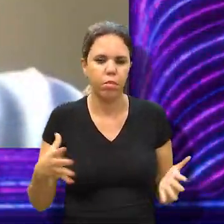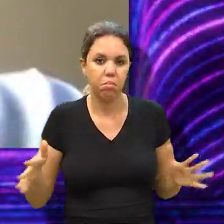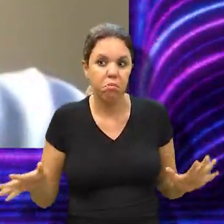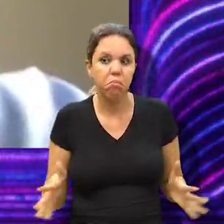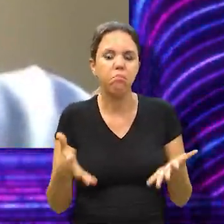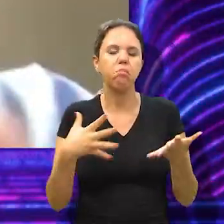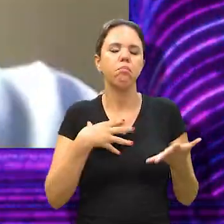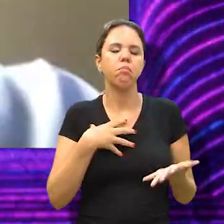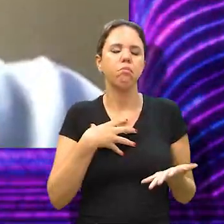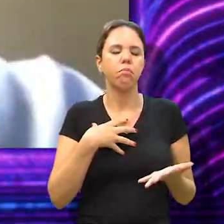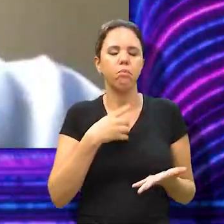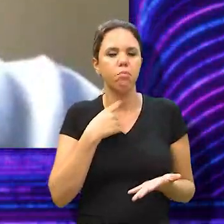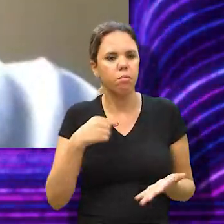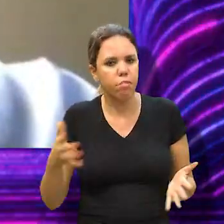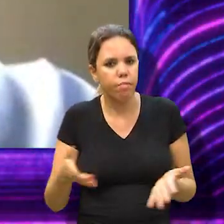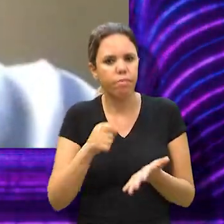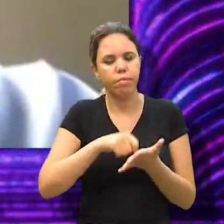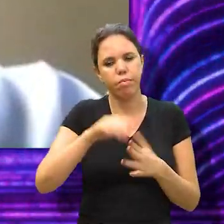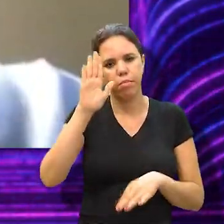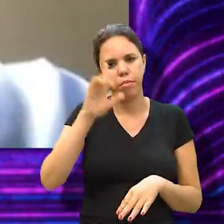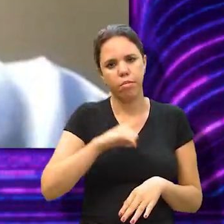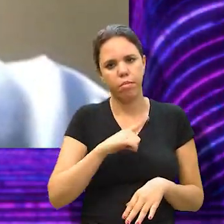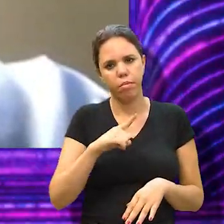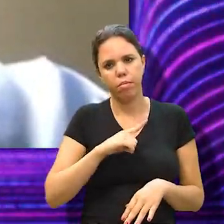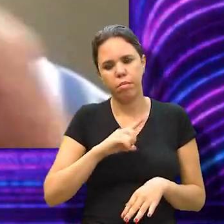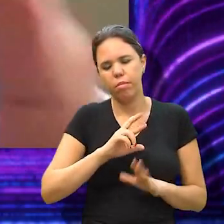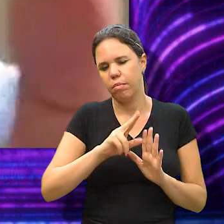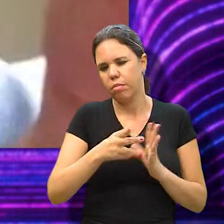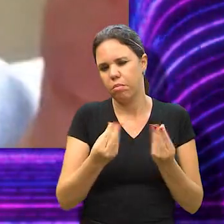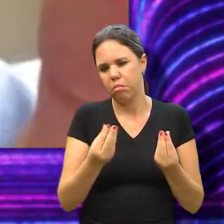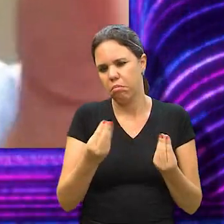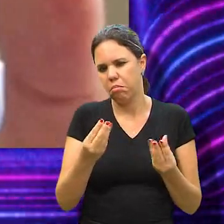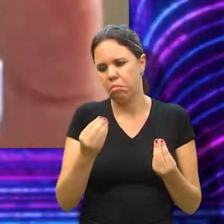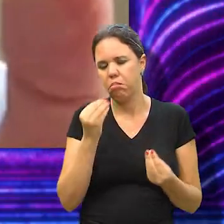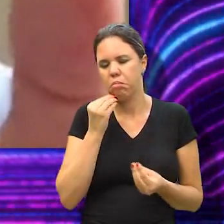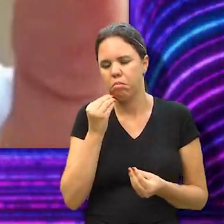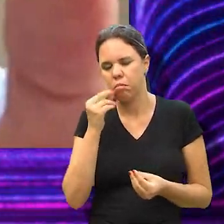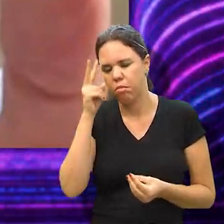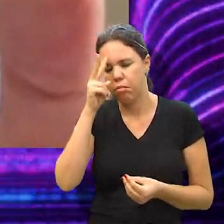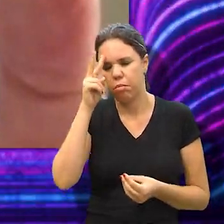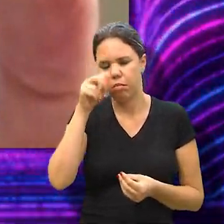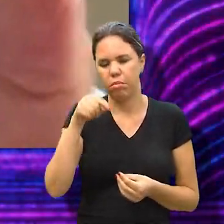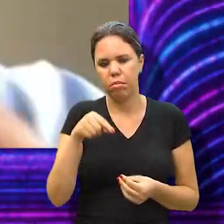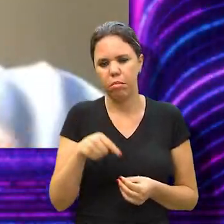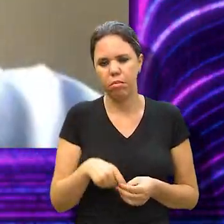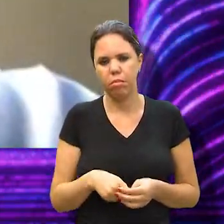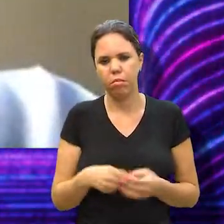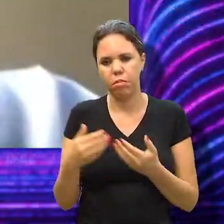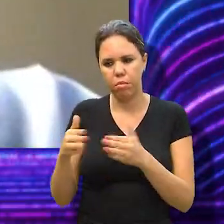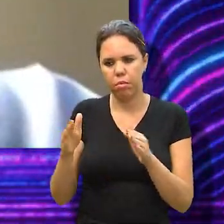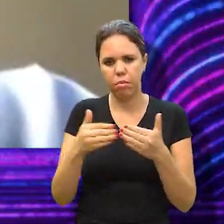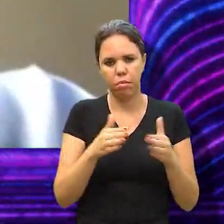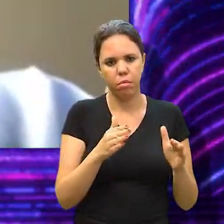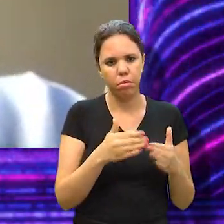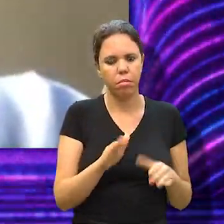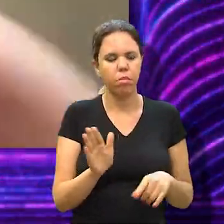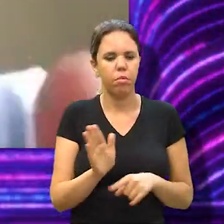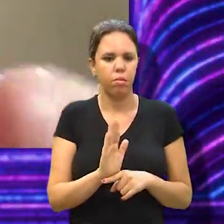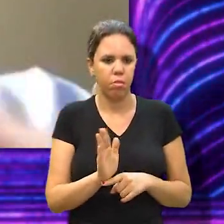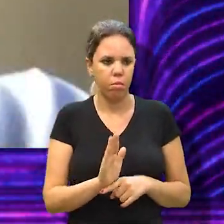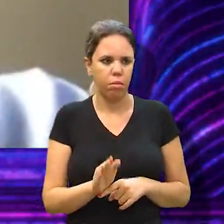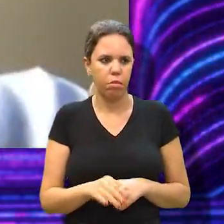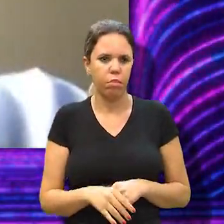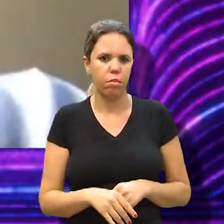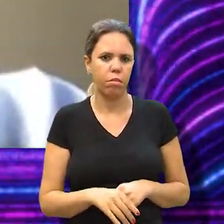da inspiração, né? Eu tenho um mar de possibilidades nessa história, né? E aí eu abri para